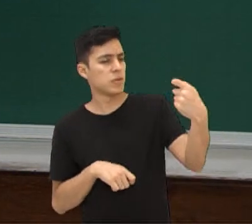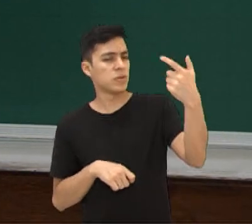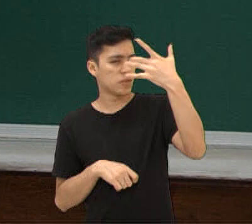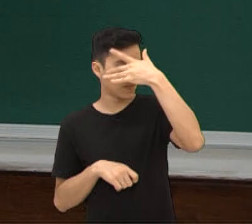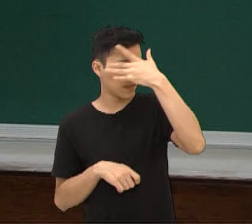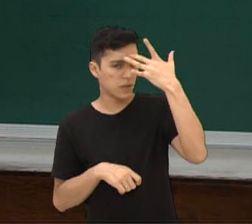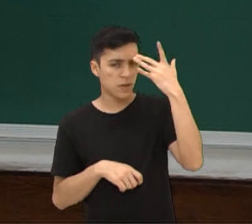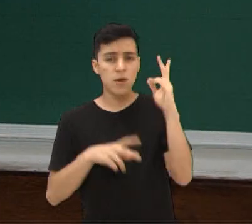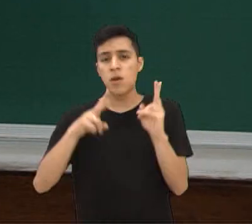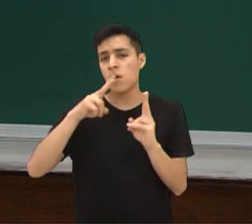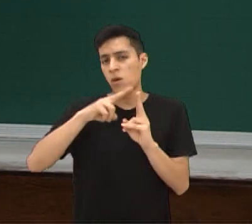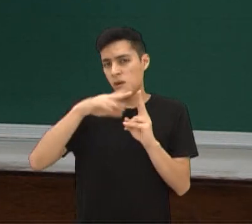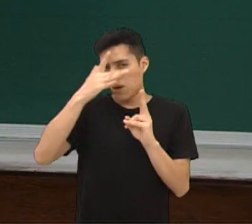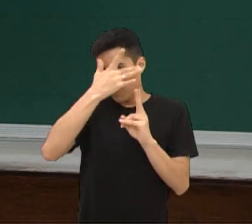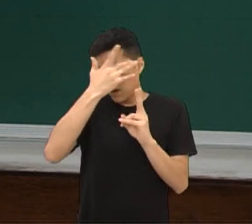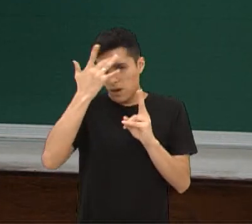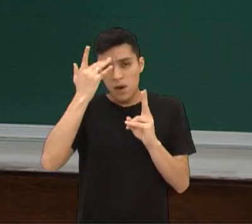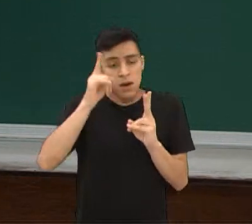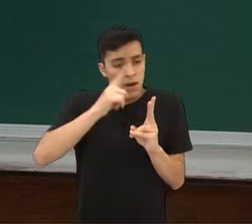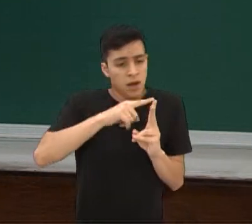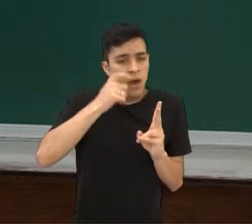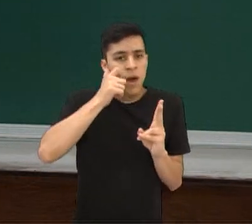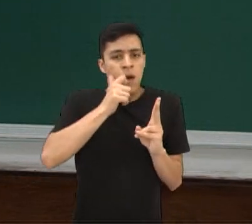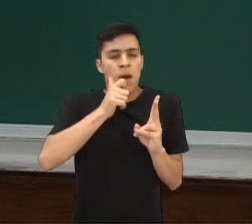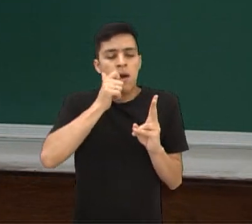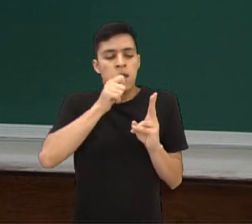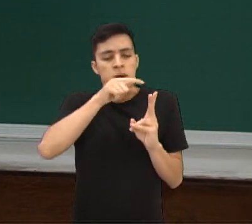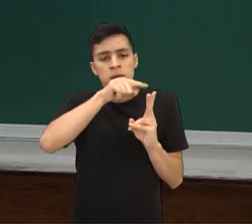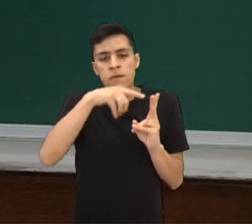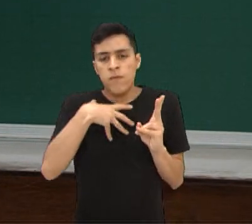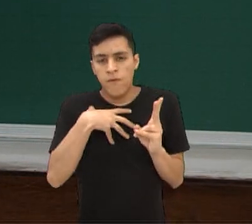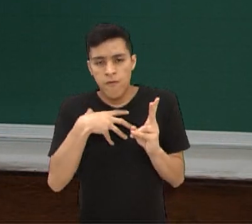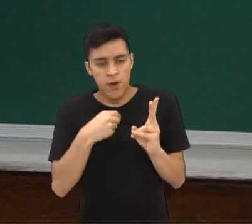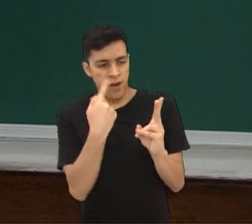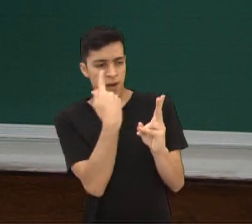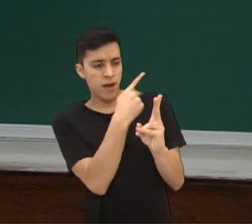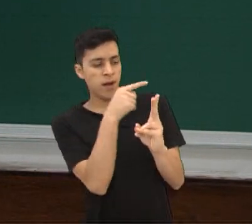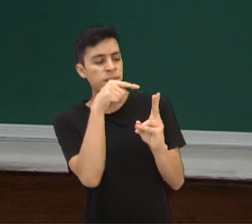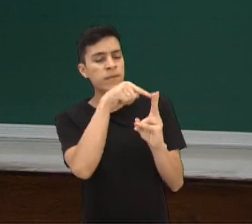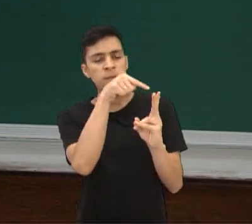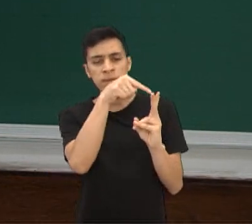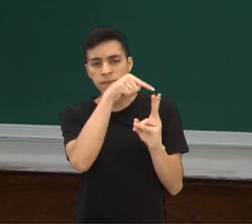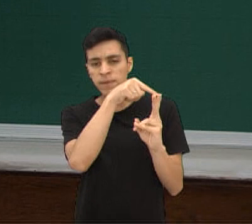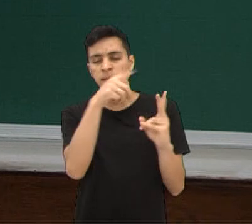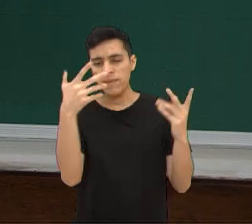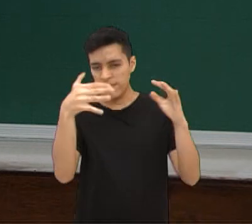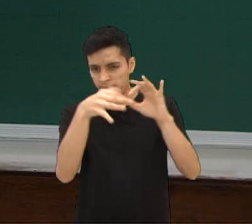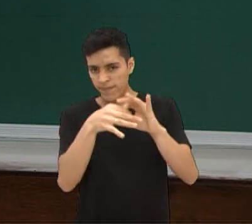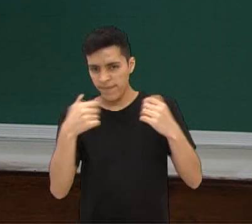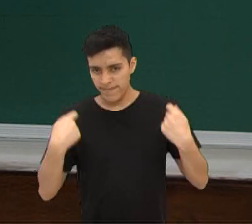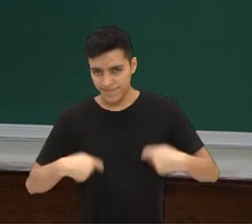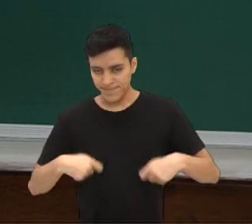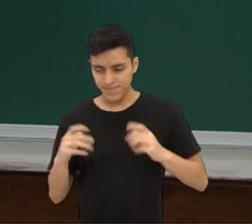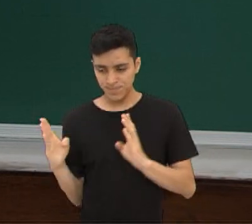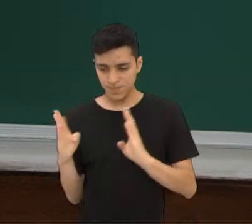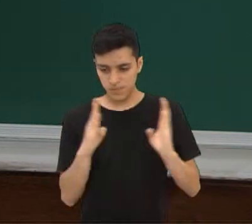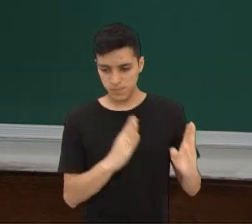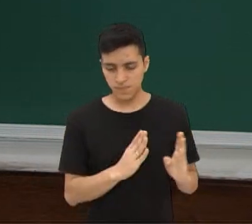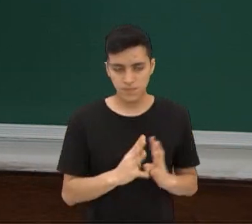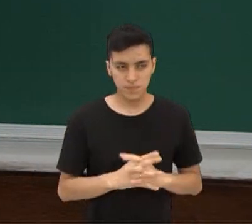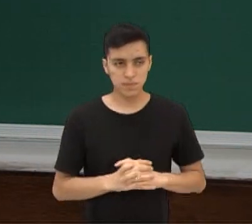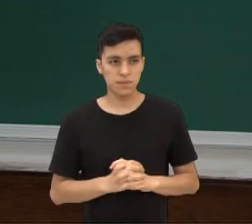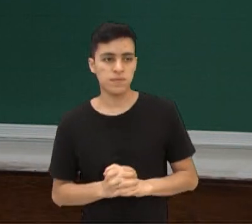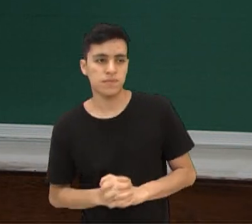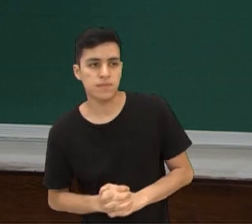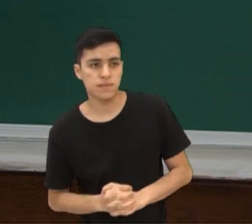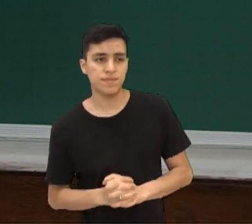inclusive, de duas pessoas. Da mulher e do filho, certo? E, por fim, I really like the suit